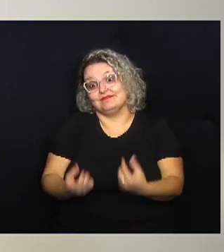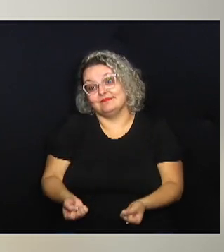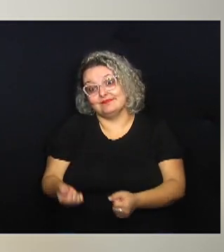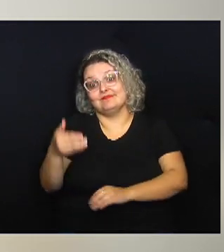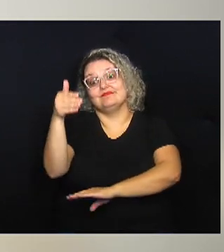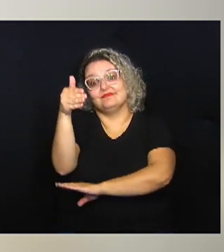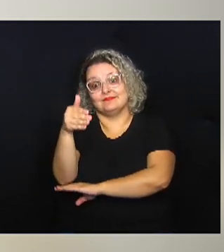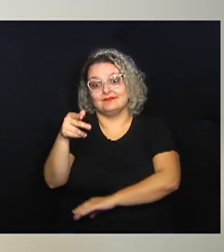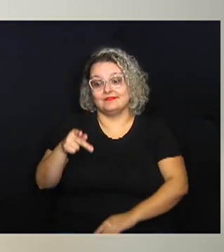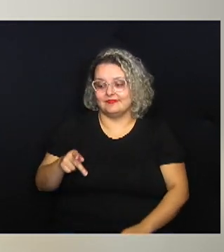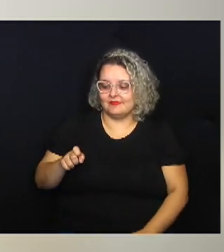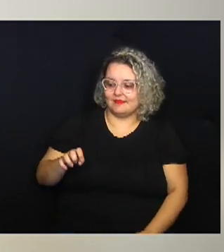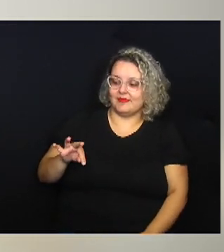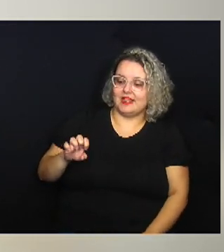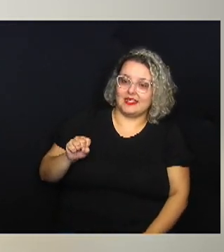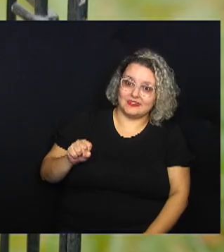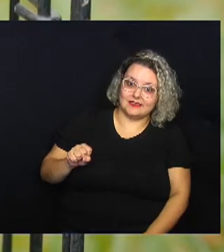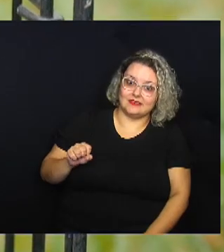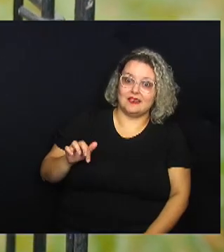hotéis